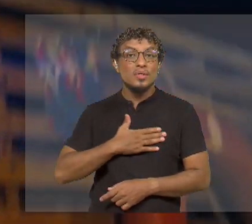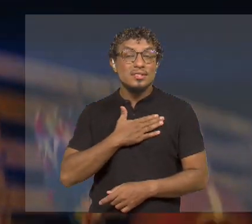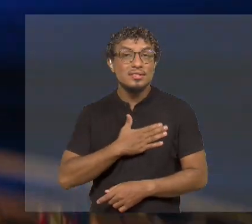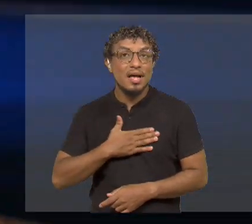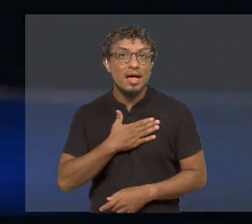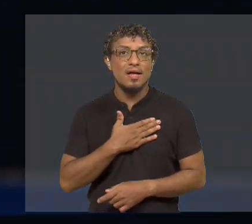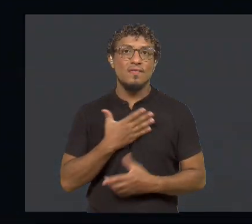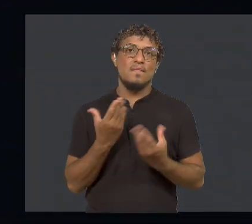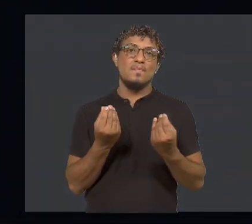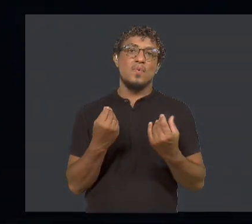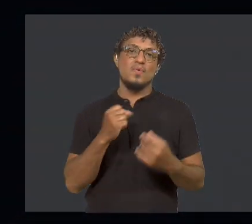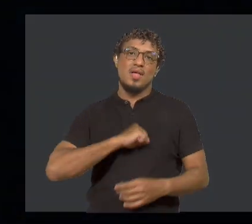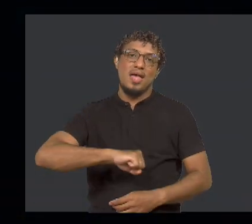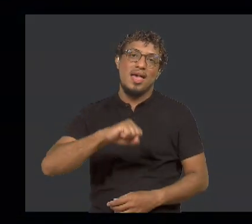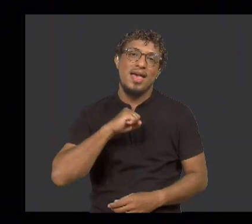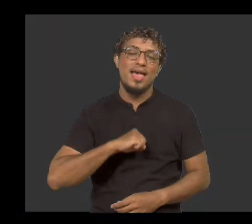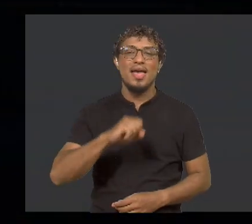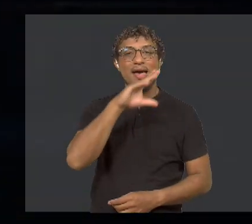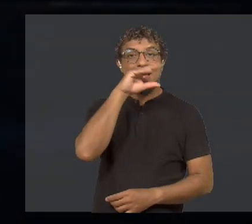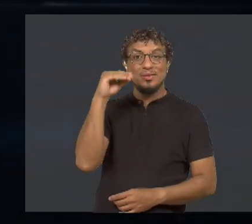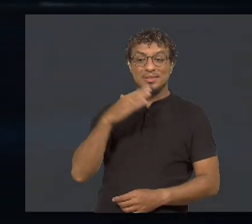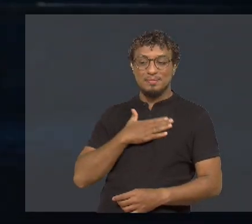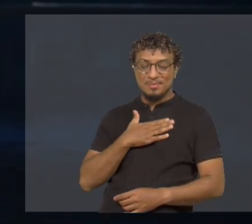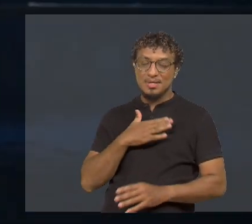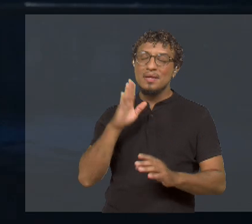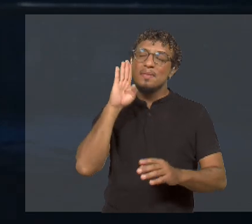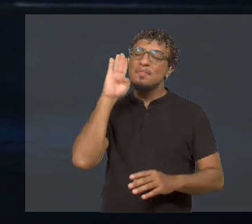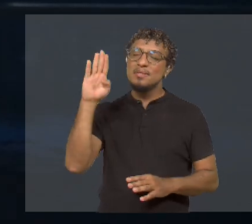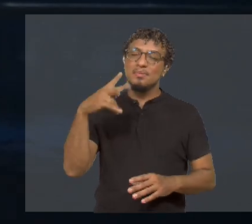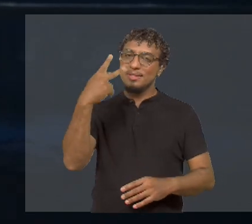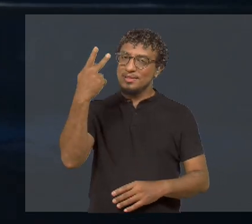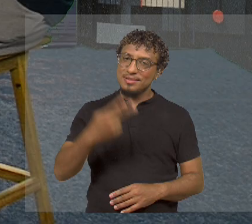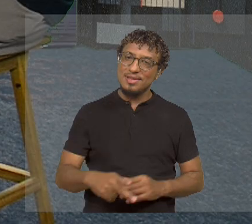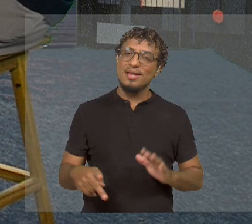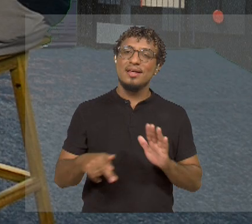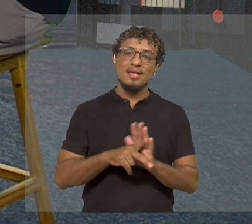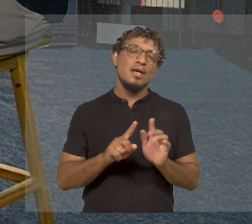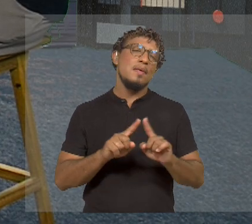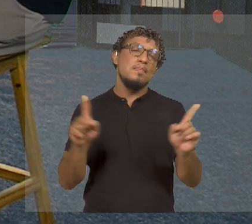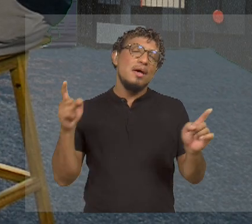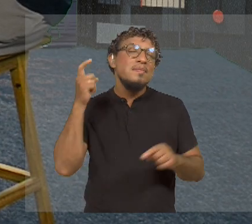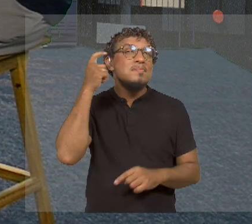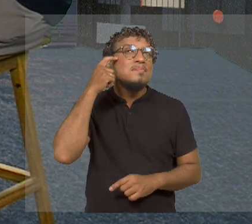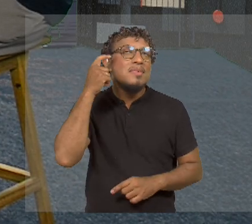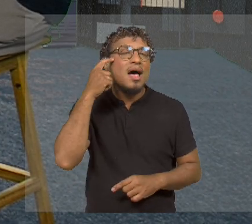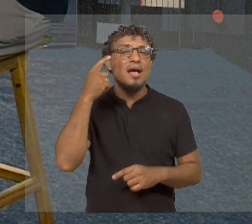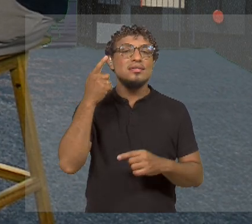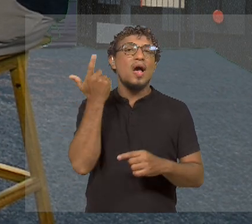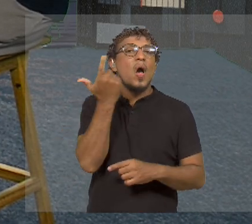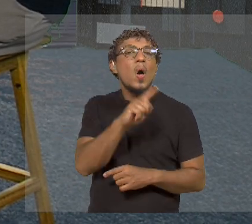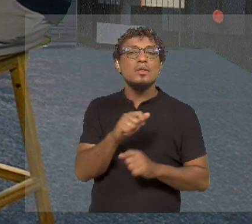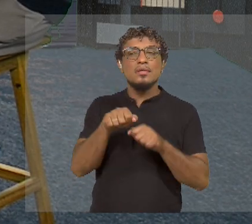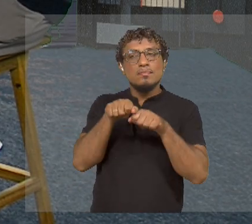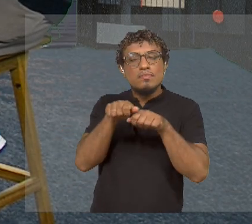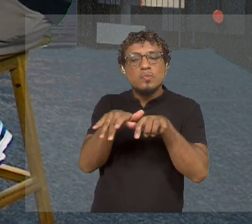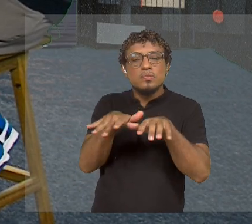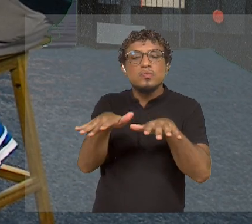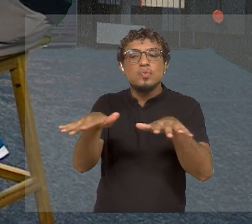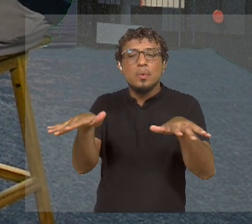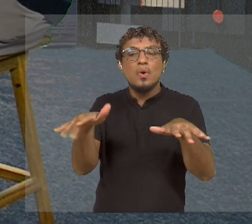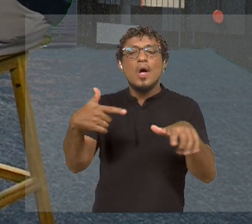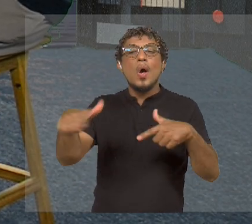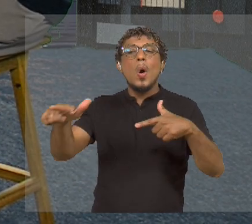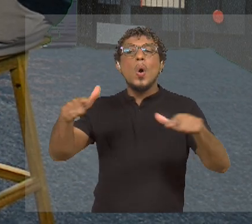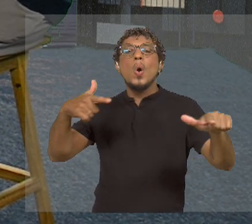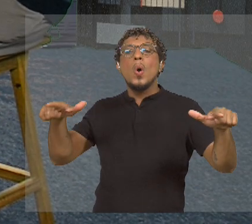adolescência. Então, acho que principalmente é para a galera daqui. Mas a gente também pensa em levar essa cultura para outros lugares,